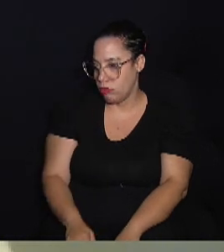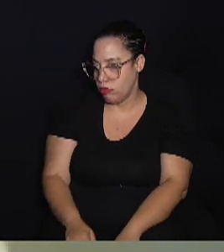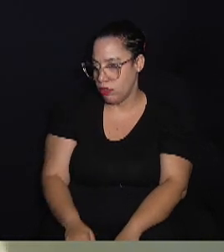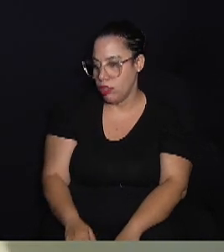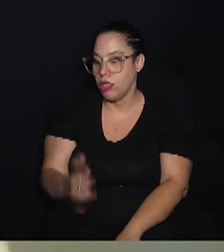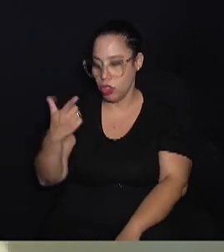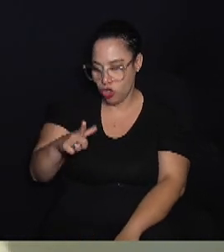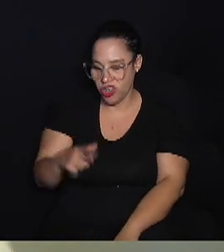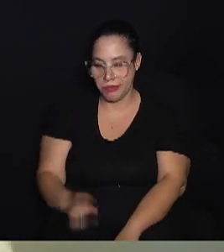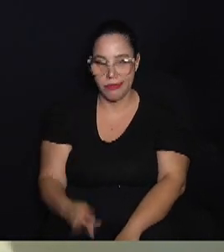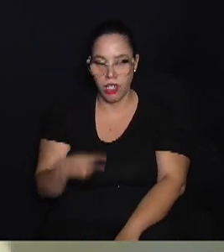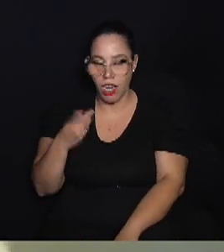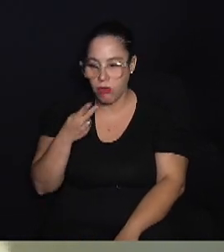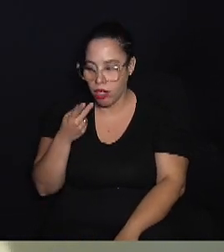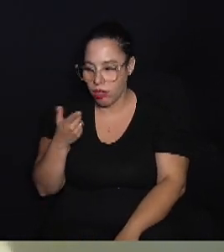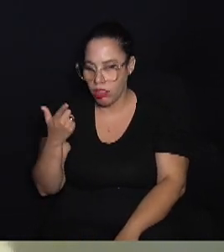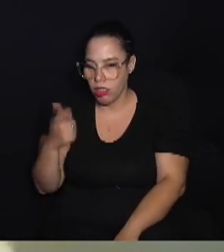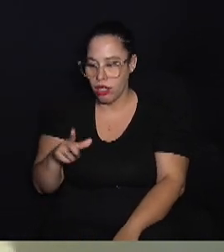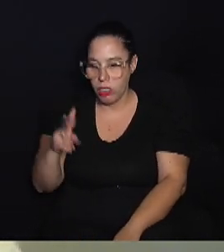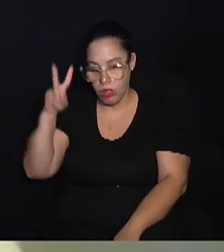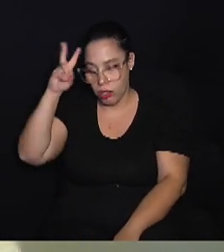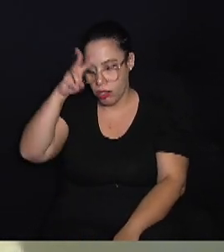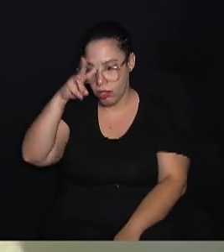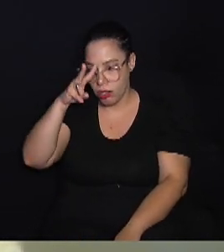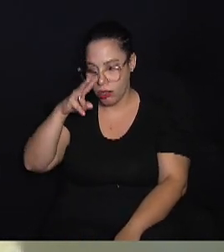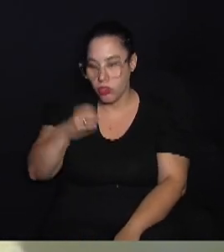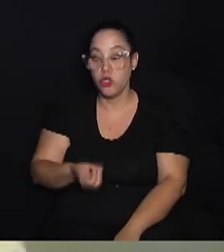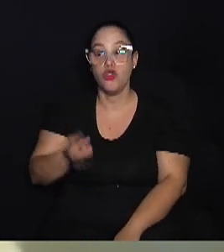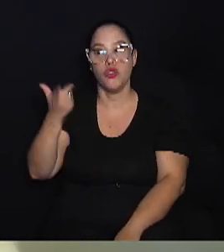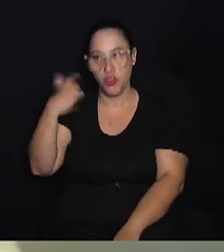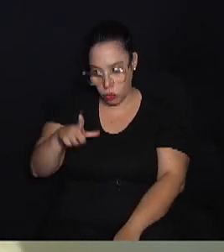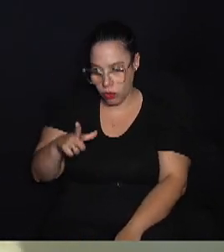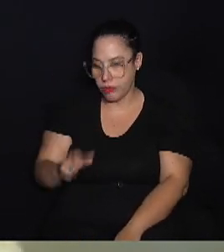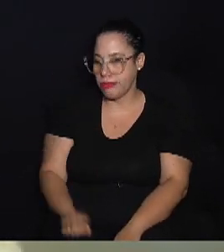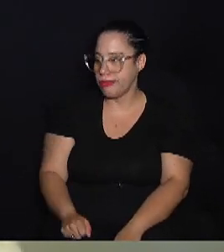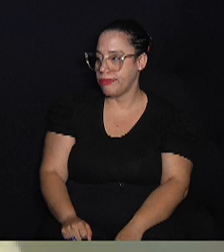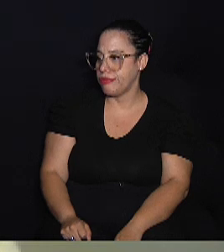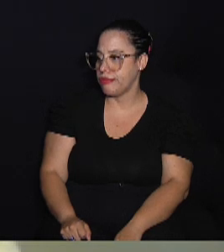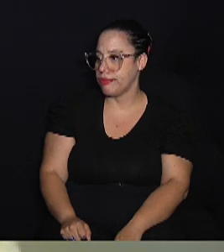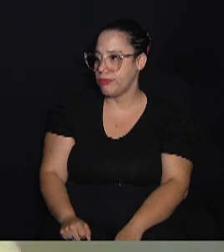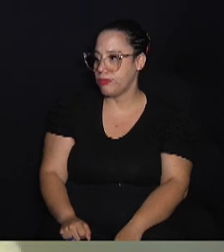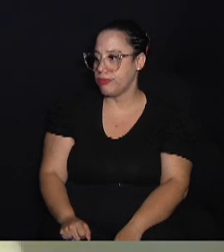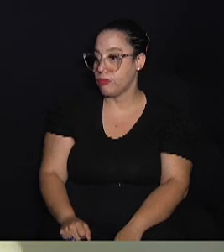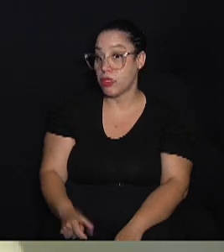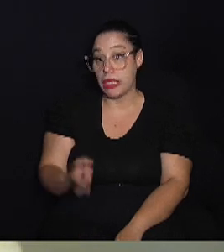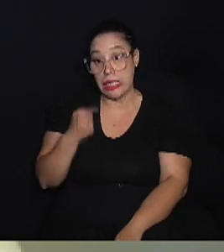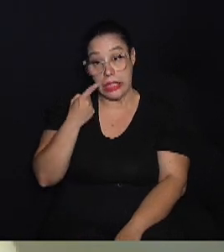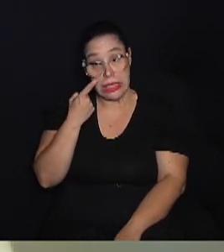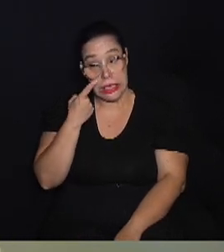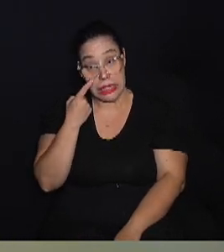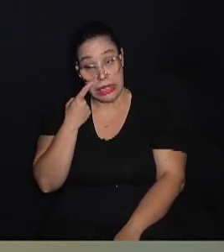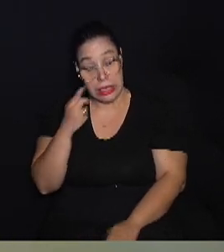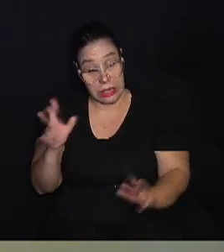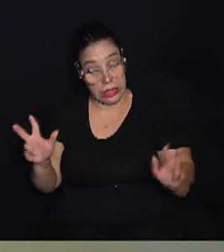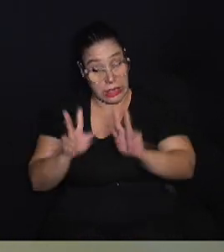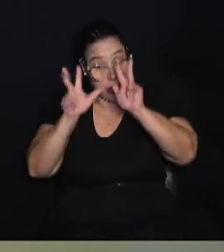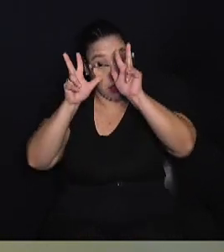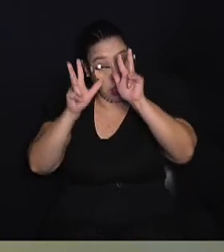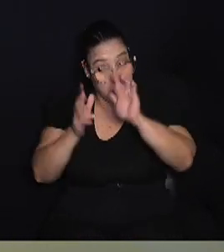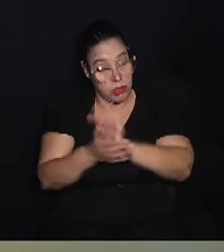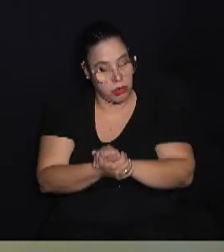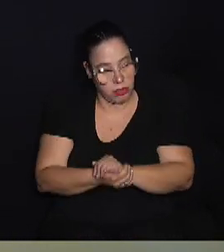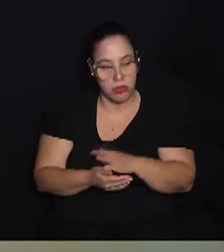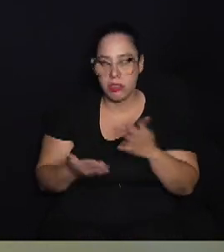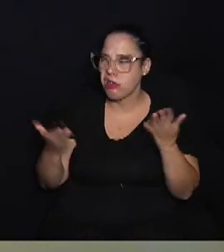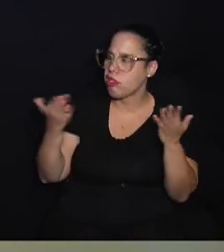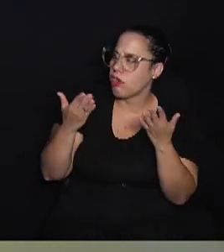fala a mesma coisa, ela contou uma história, no dia seguinte ela conta a mesma história como pela primeira vez, também é um bom alerta. Agora, que a